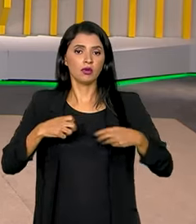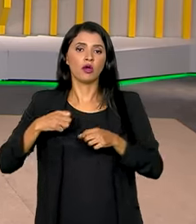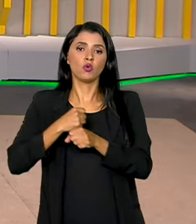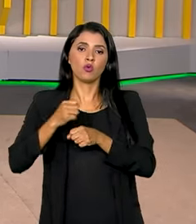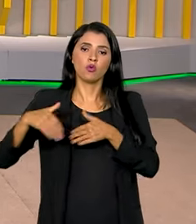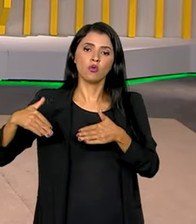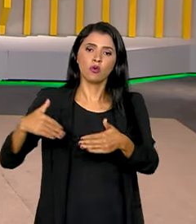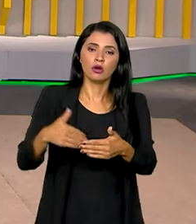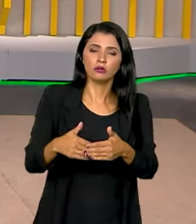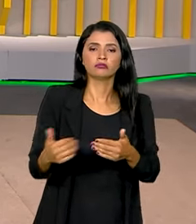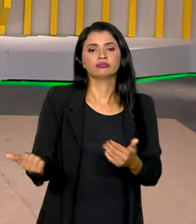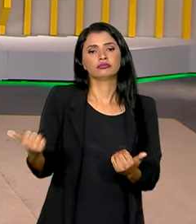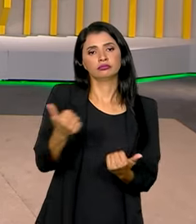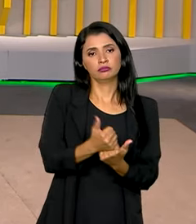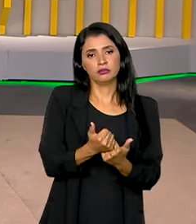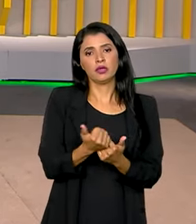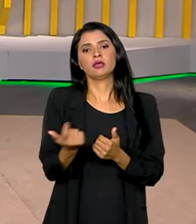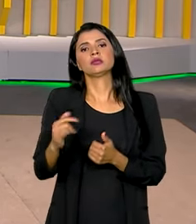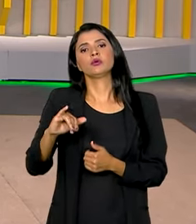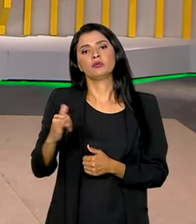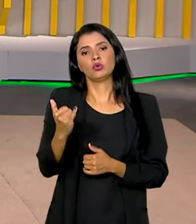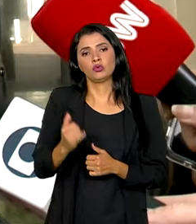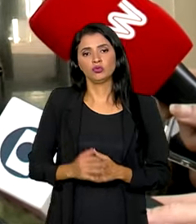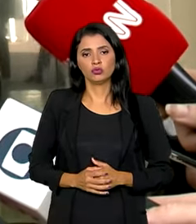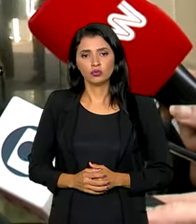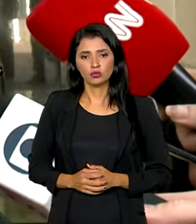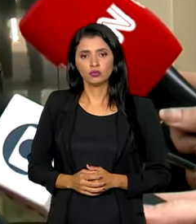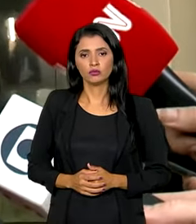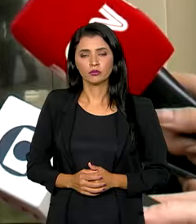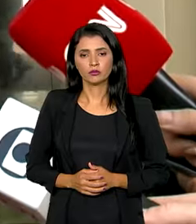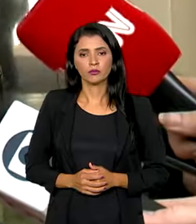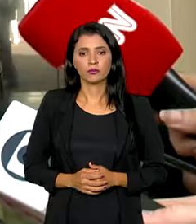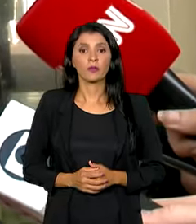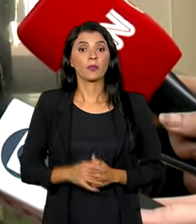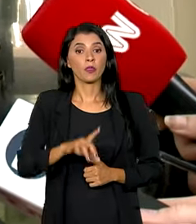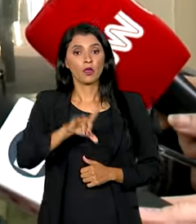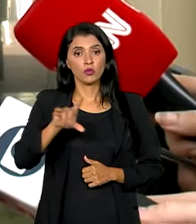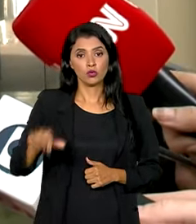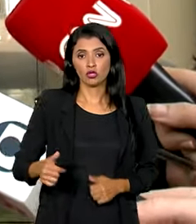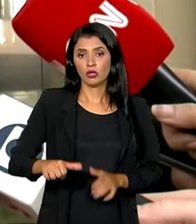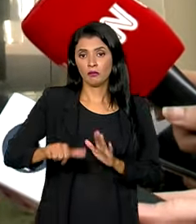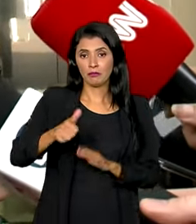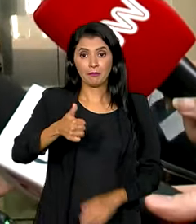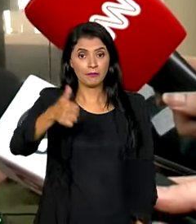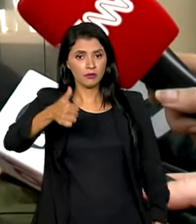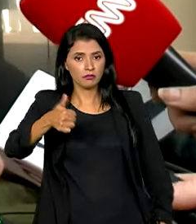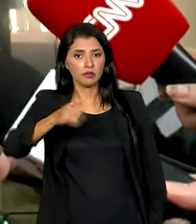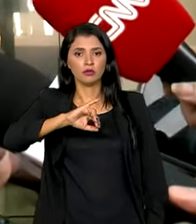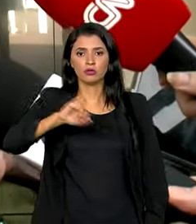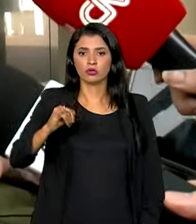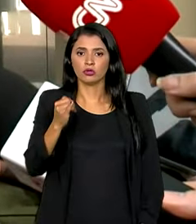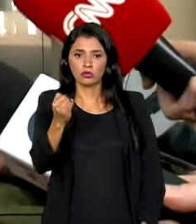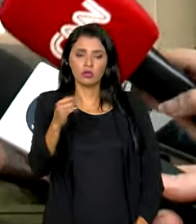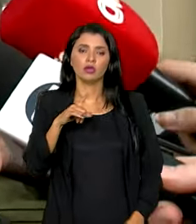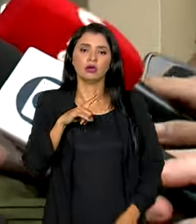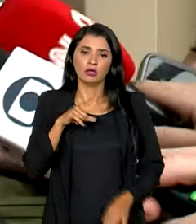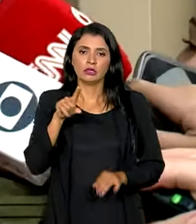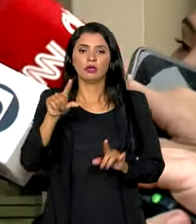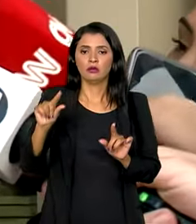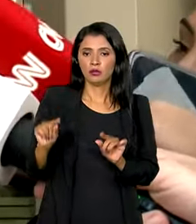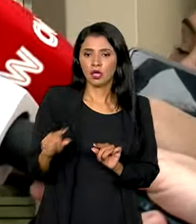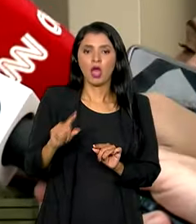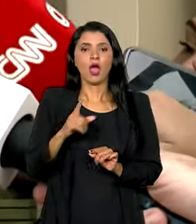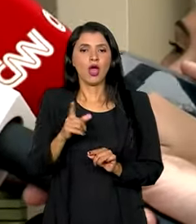ano compensam o retorno do imposto. A partir do dia 1º de janeiro, tem a reoneração do